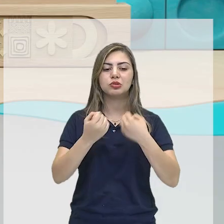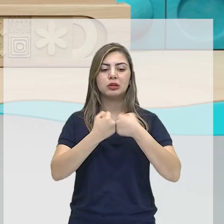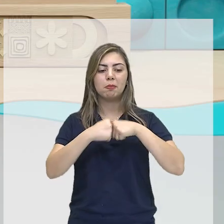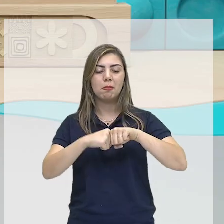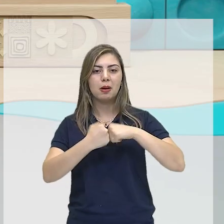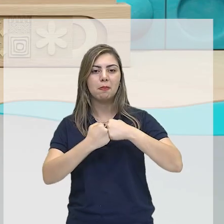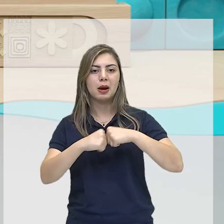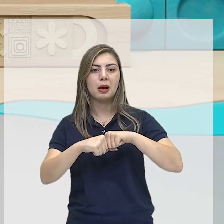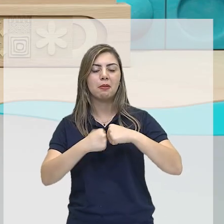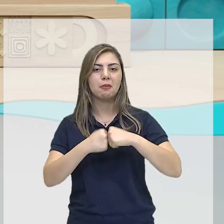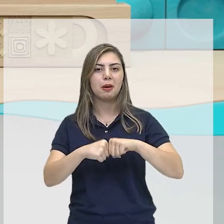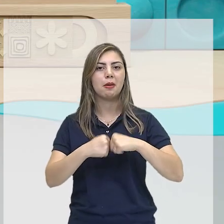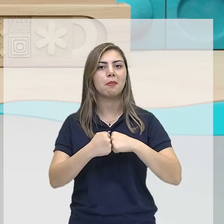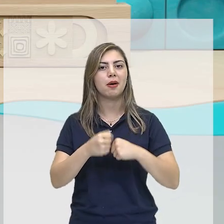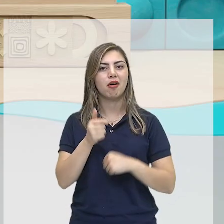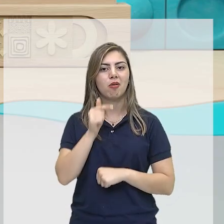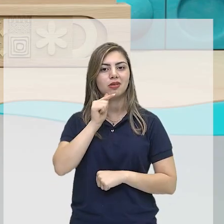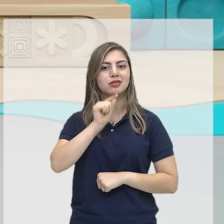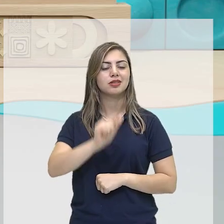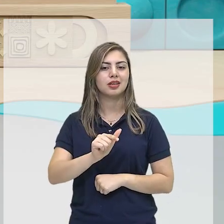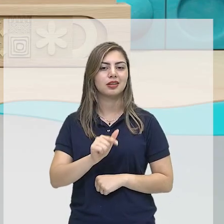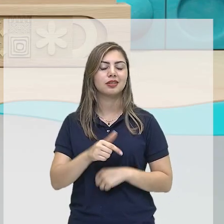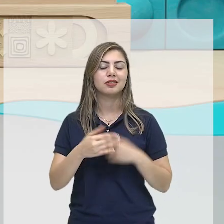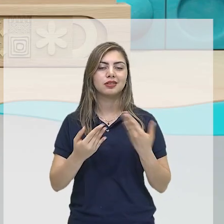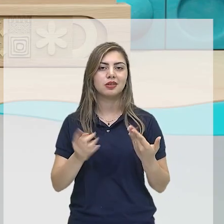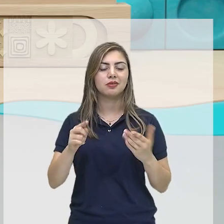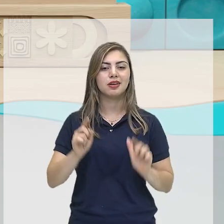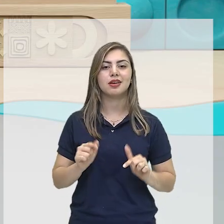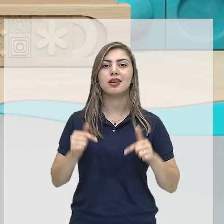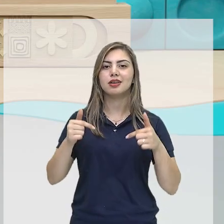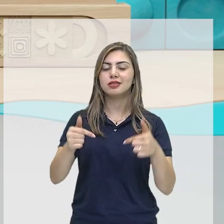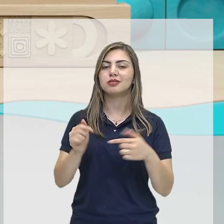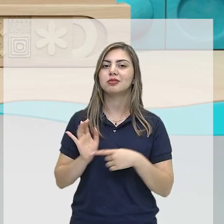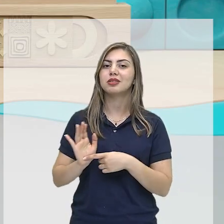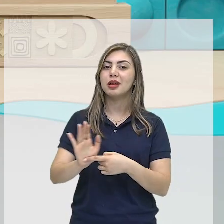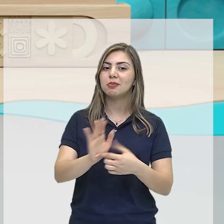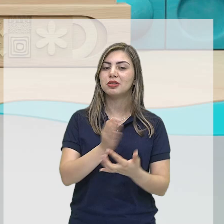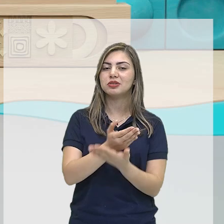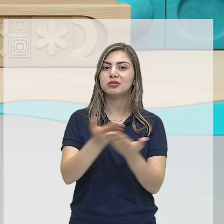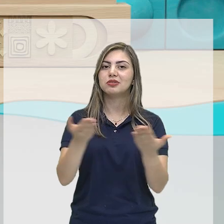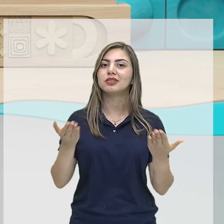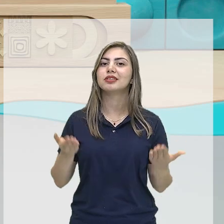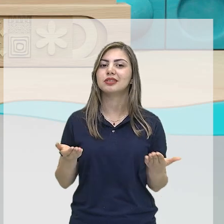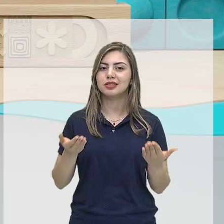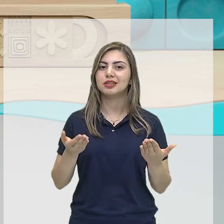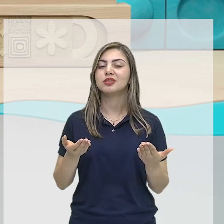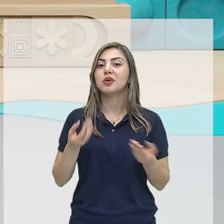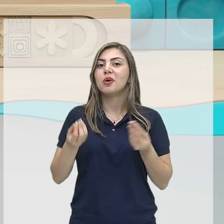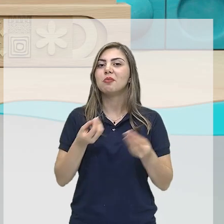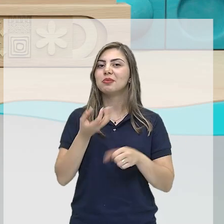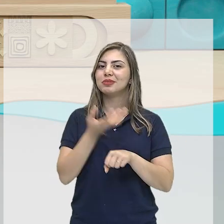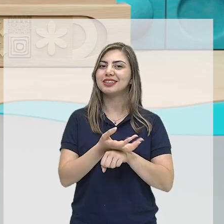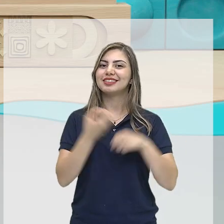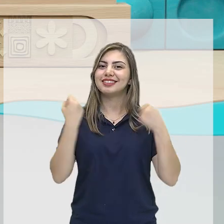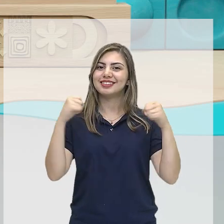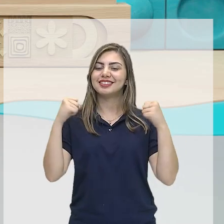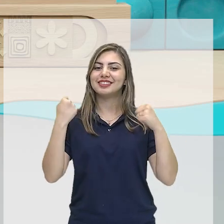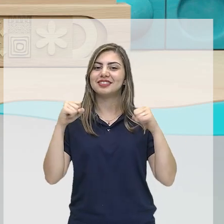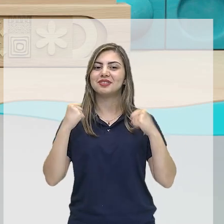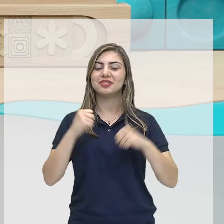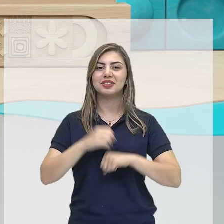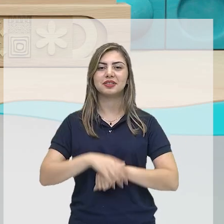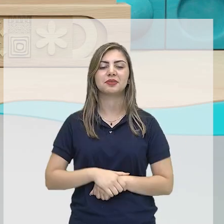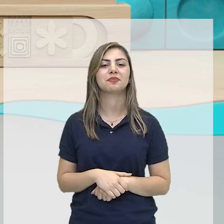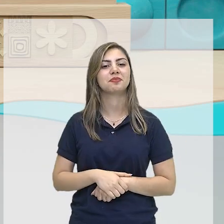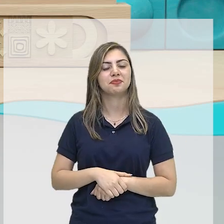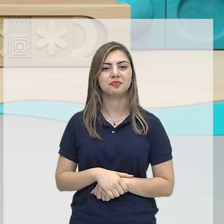hábitos que podem ser adquiridos e incentivados através das aulas de educação física. Então, você já vê aí a importância de